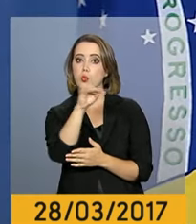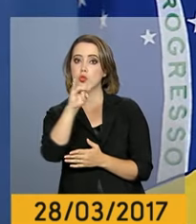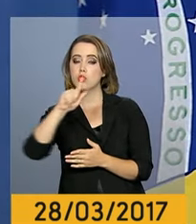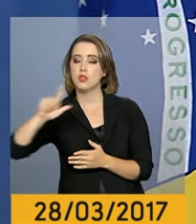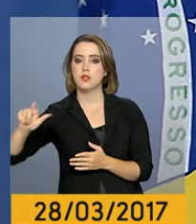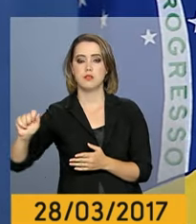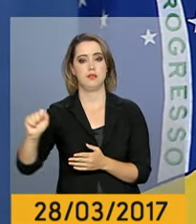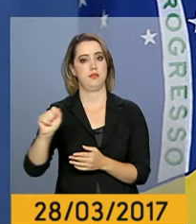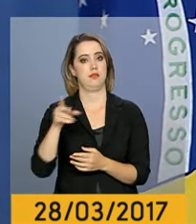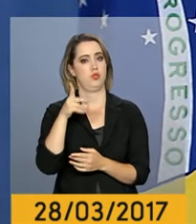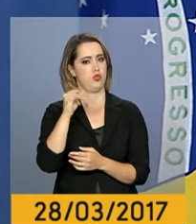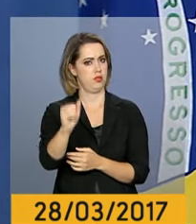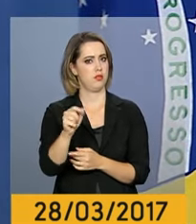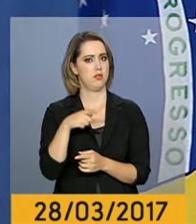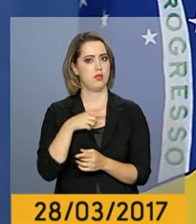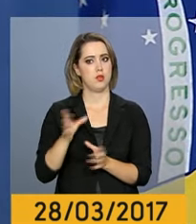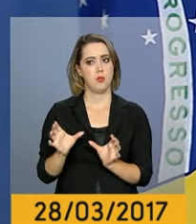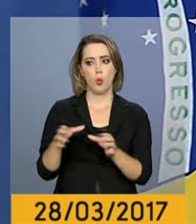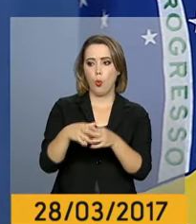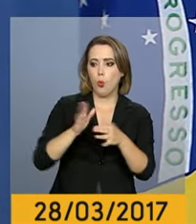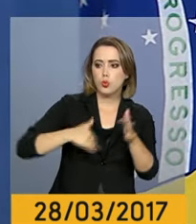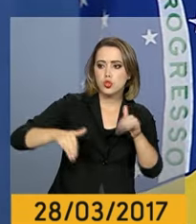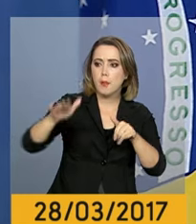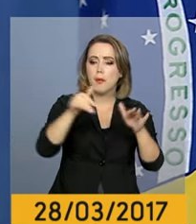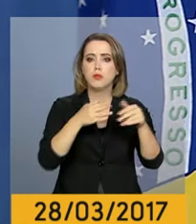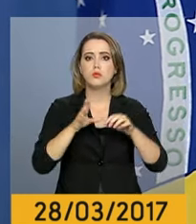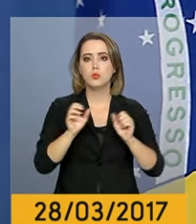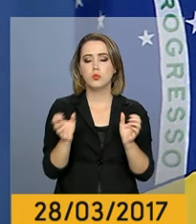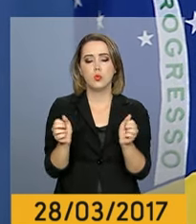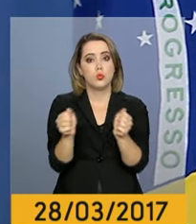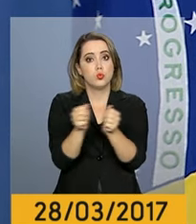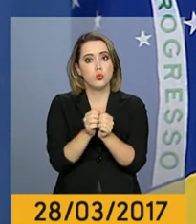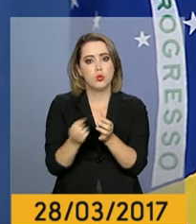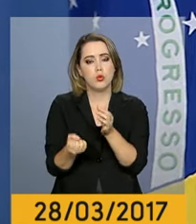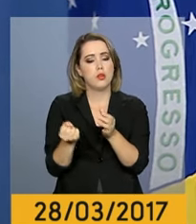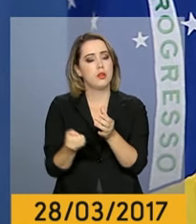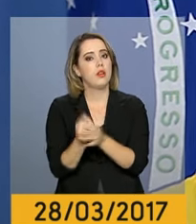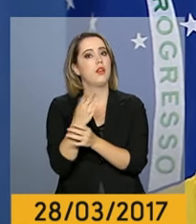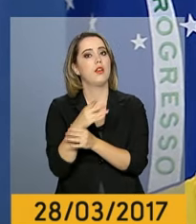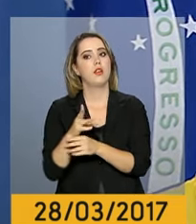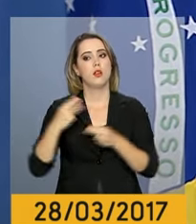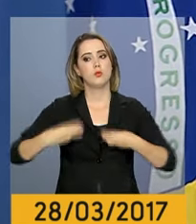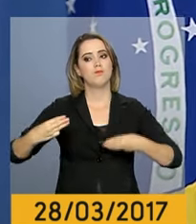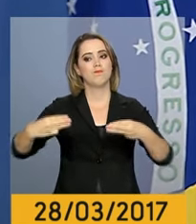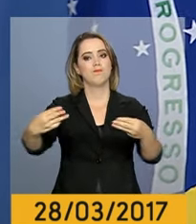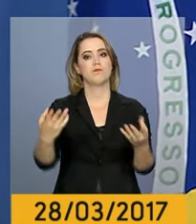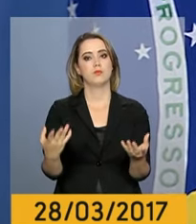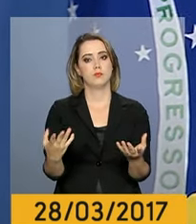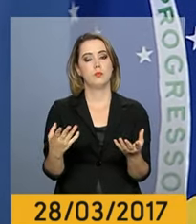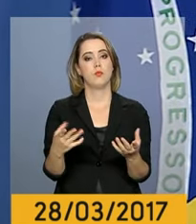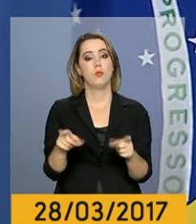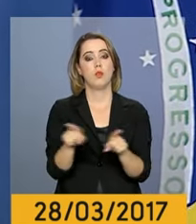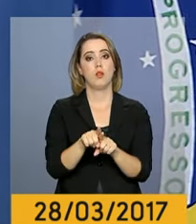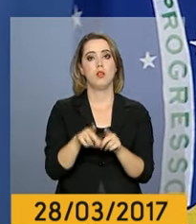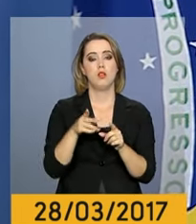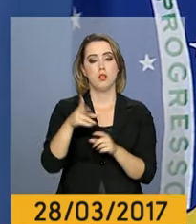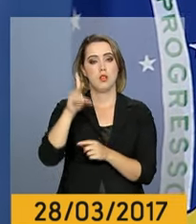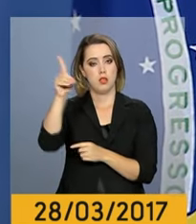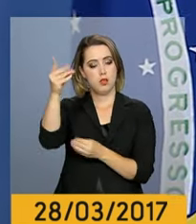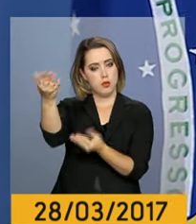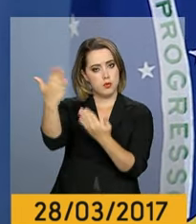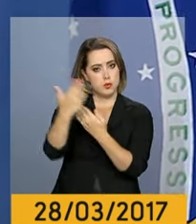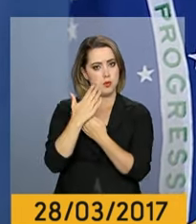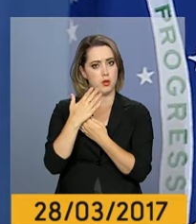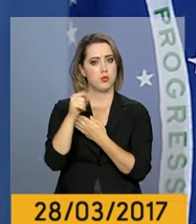dias para formar o ministério Mas Deus me ajudou e eu